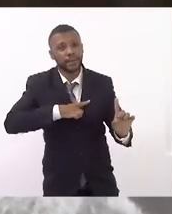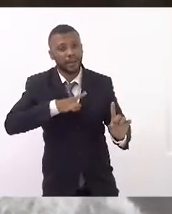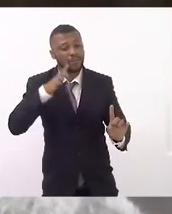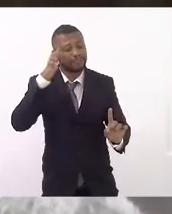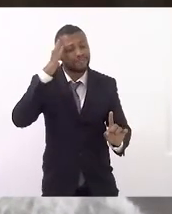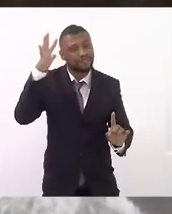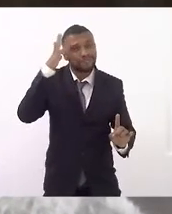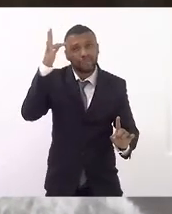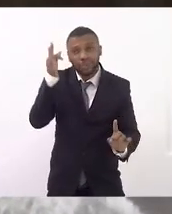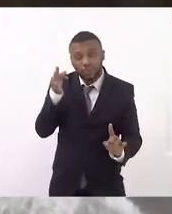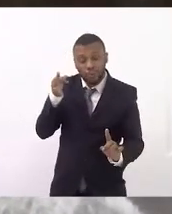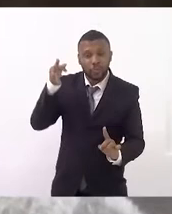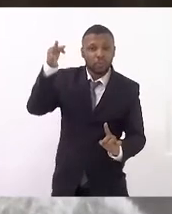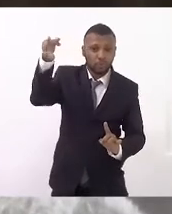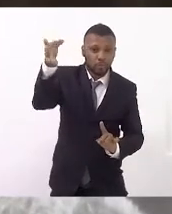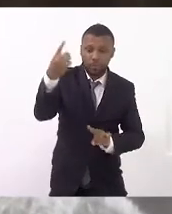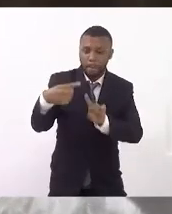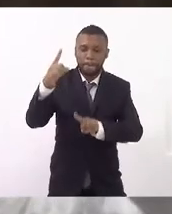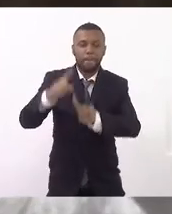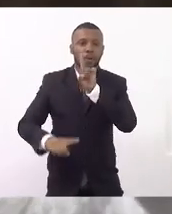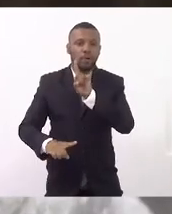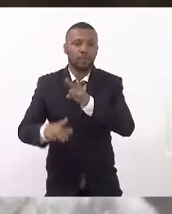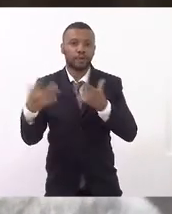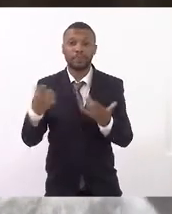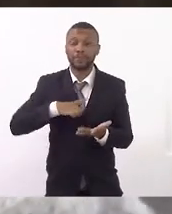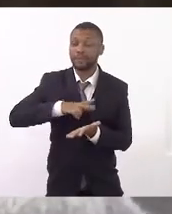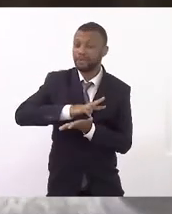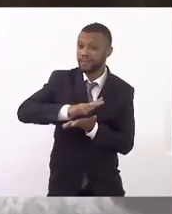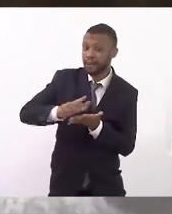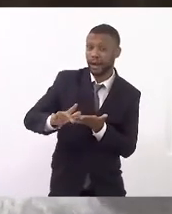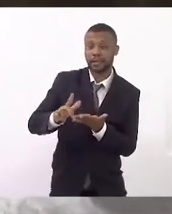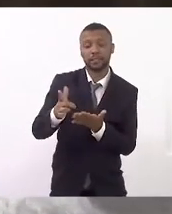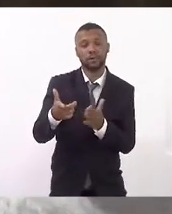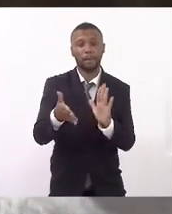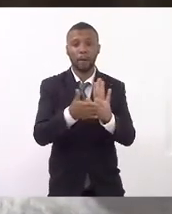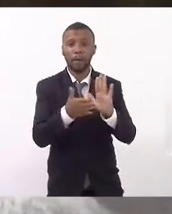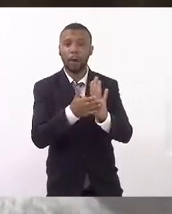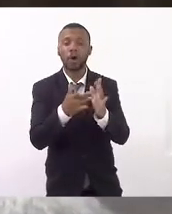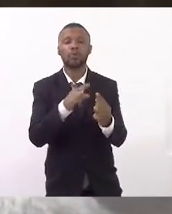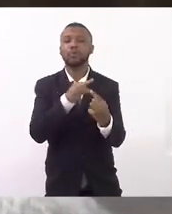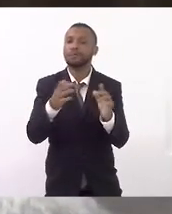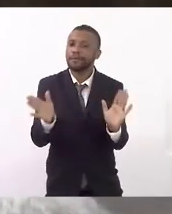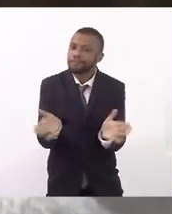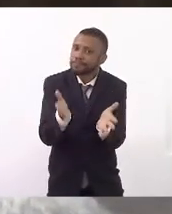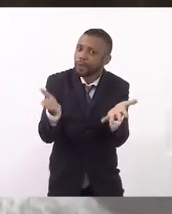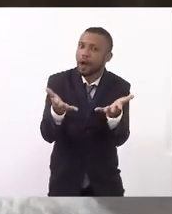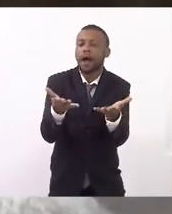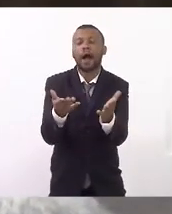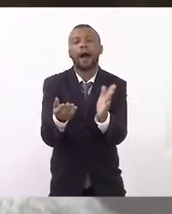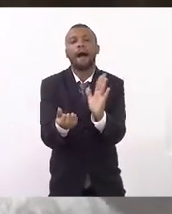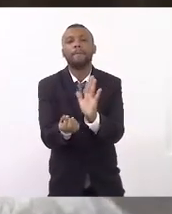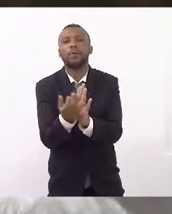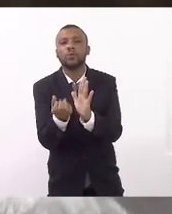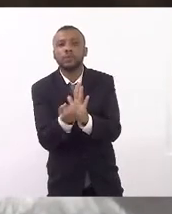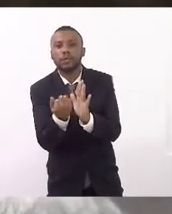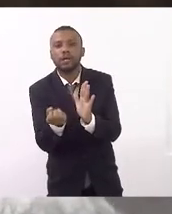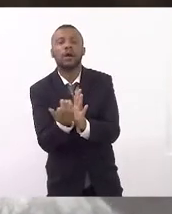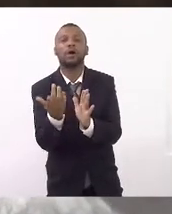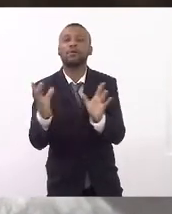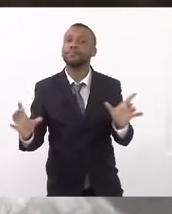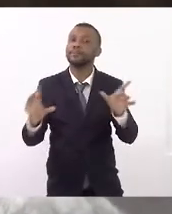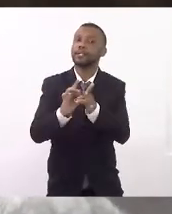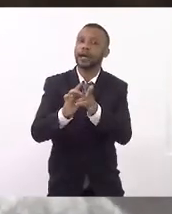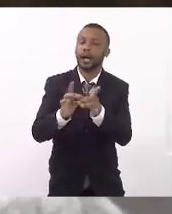futuro. E aí tem várias medidas para estimular a produção, integrar. E tem outras que falam